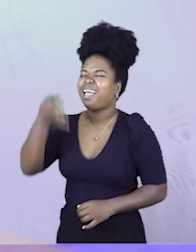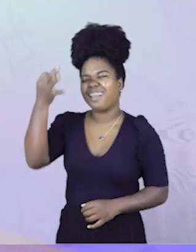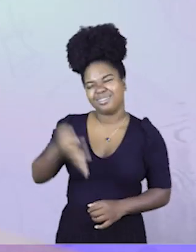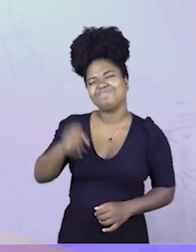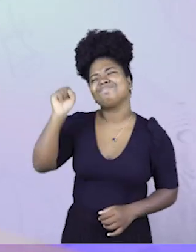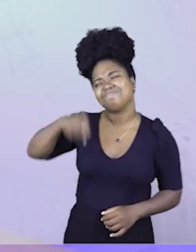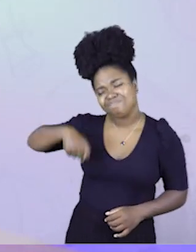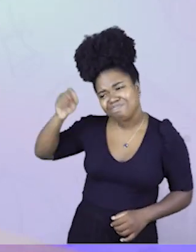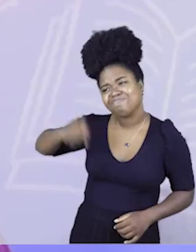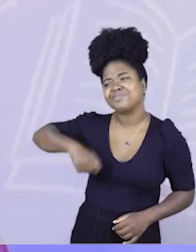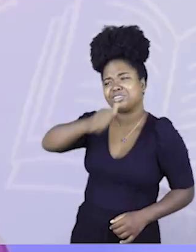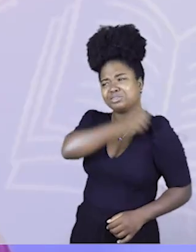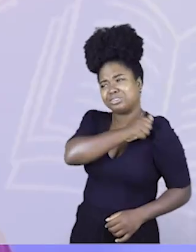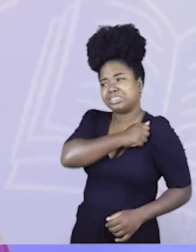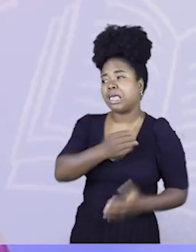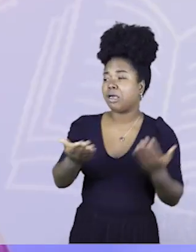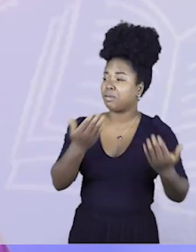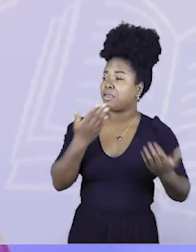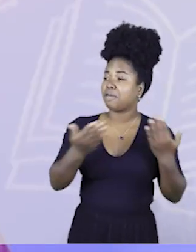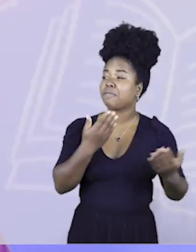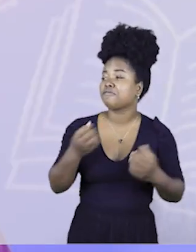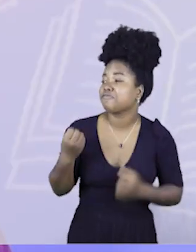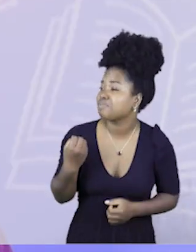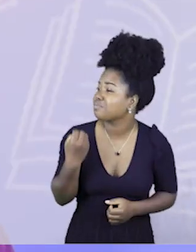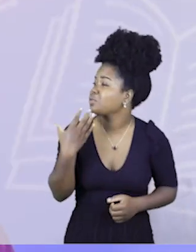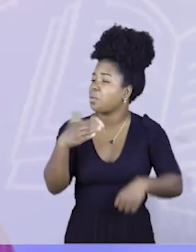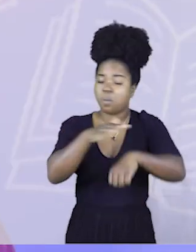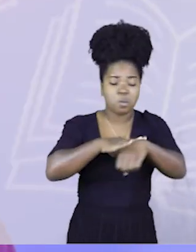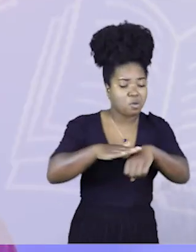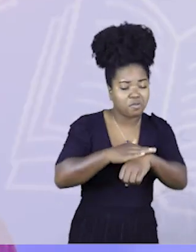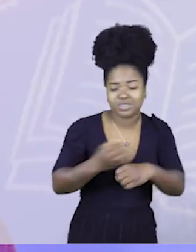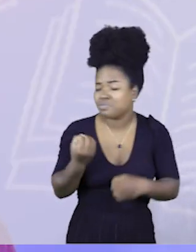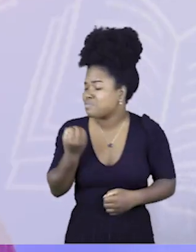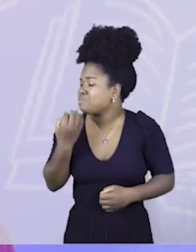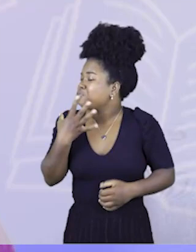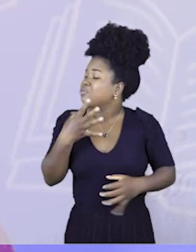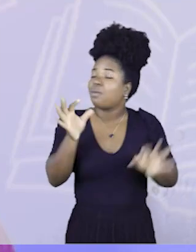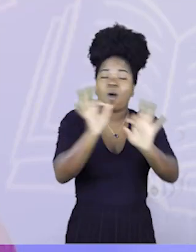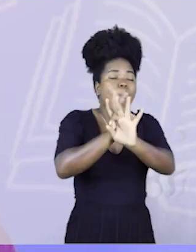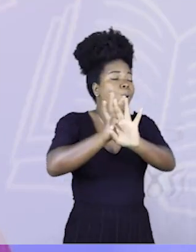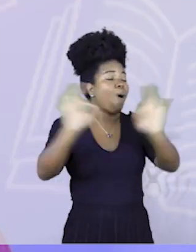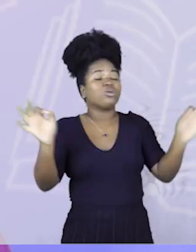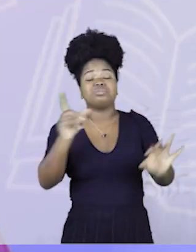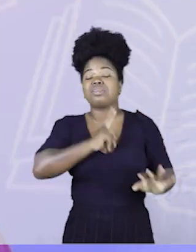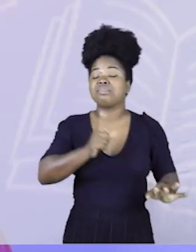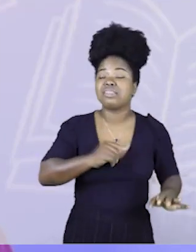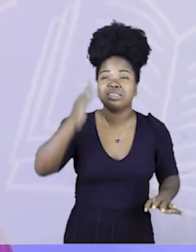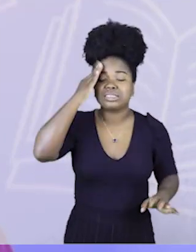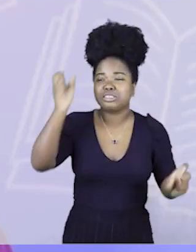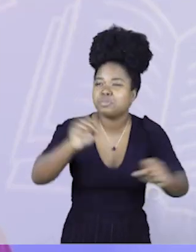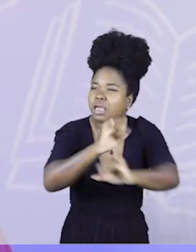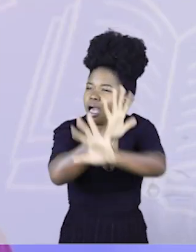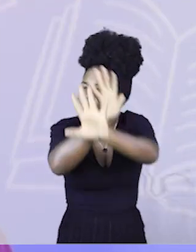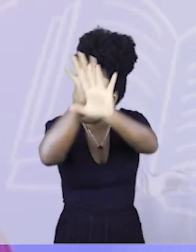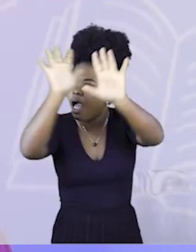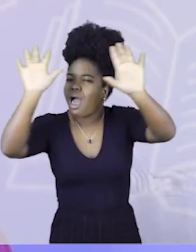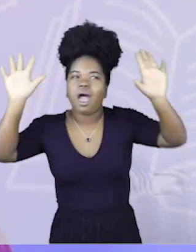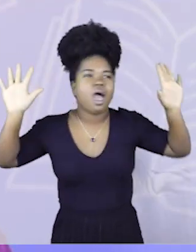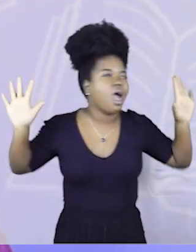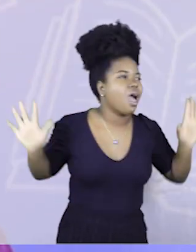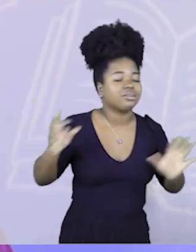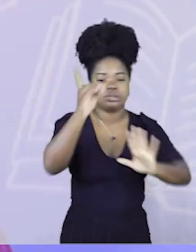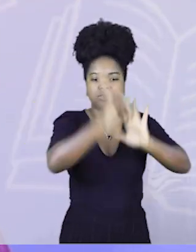secretário? Exatamente. A conversa aqui foi muito boa, né? E ela tem, como modo geral, esse entendimento que